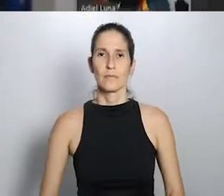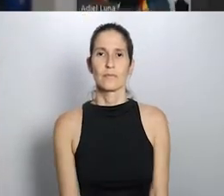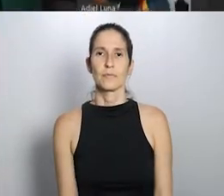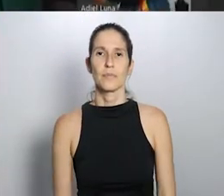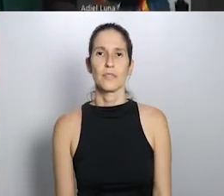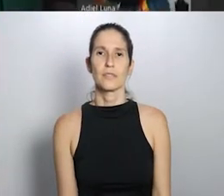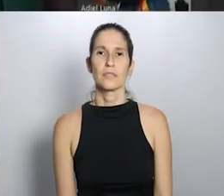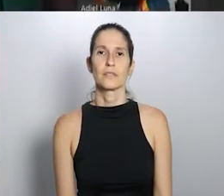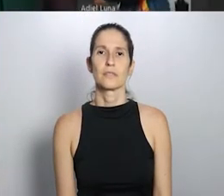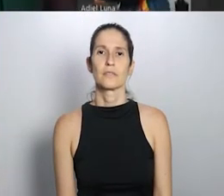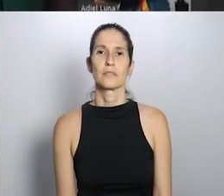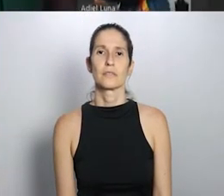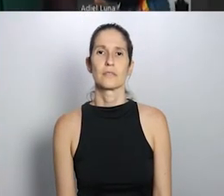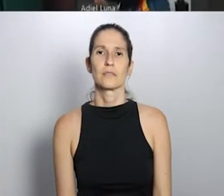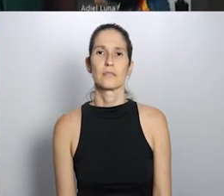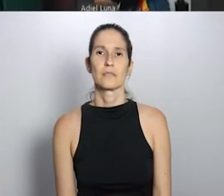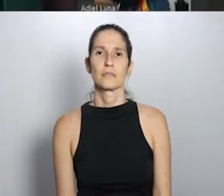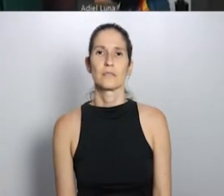Lampião.